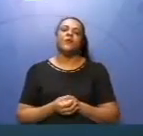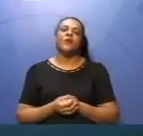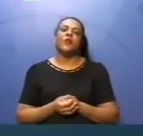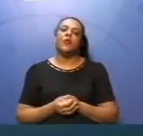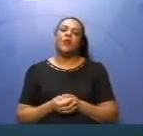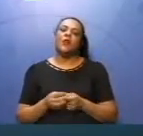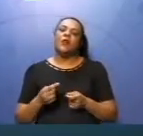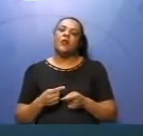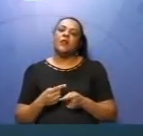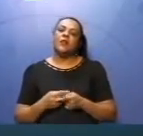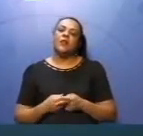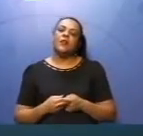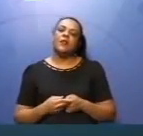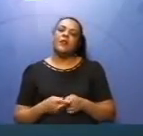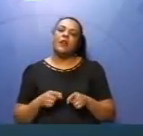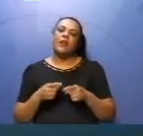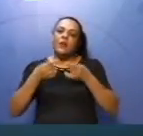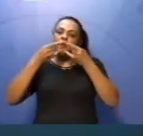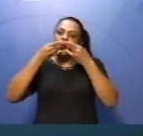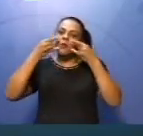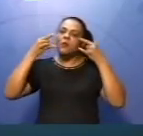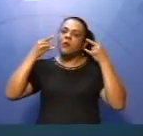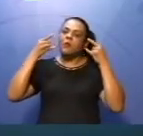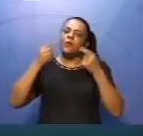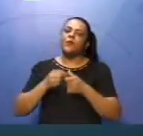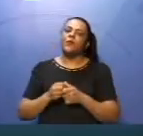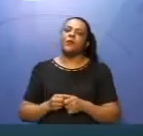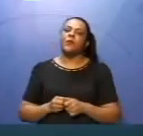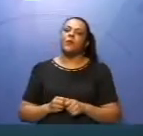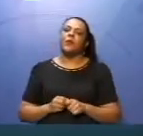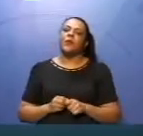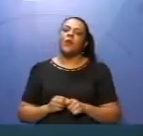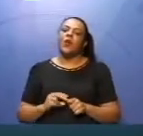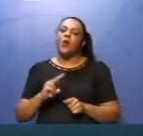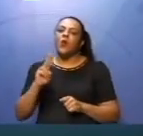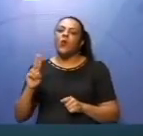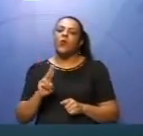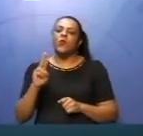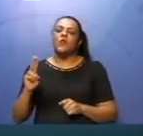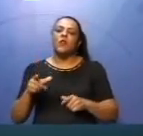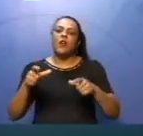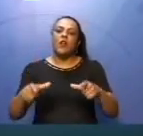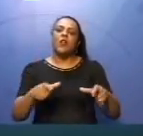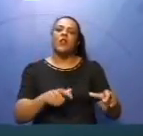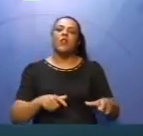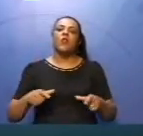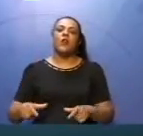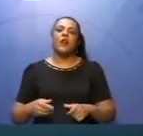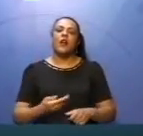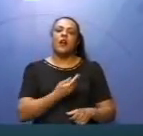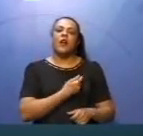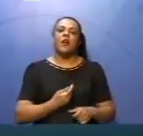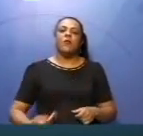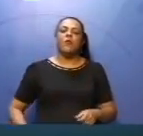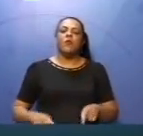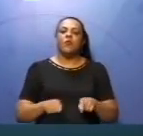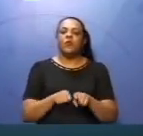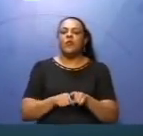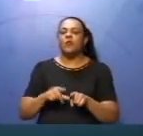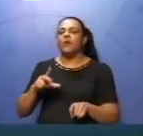entender o porquê, e as máscaras, elas devem ser utilizadas em todos os locais públicos, privados, ou que